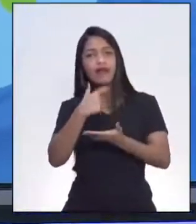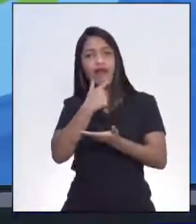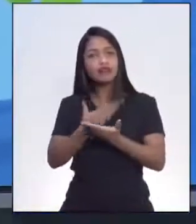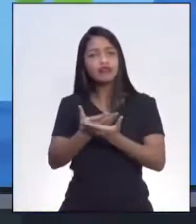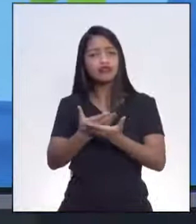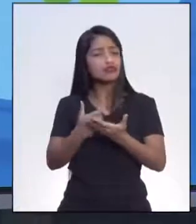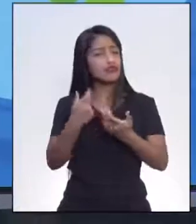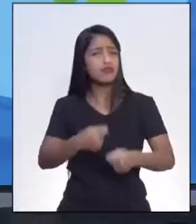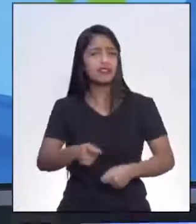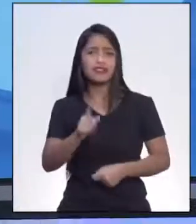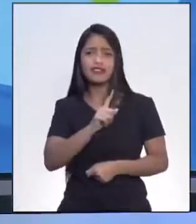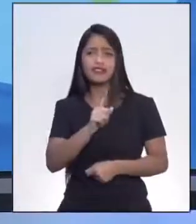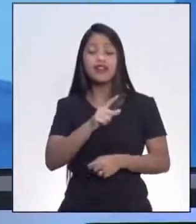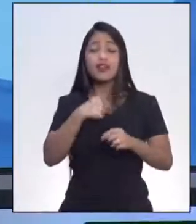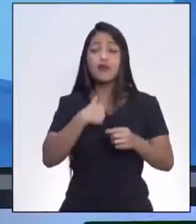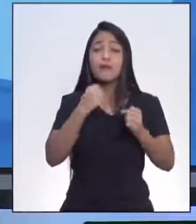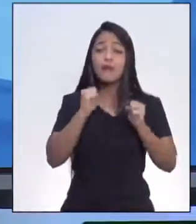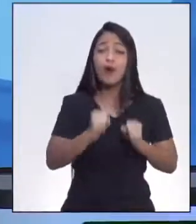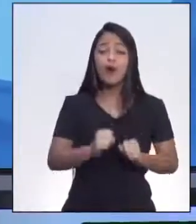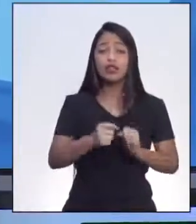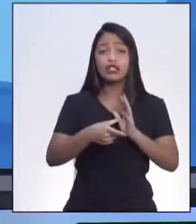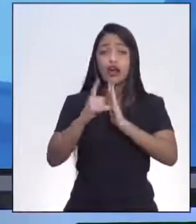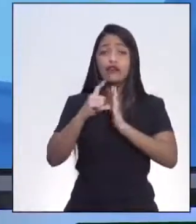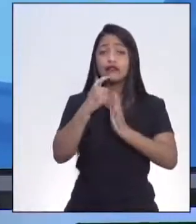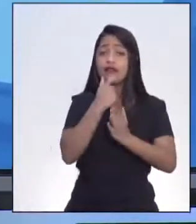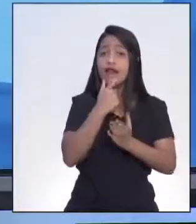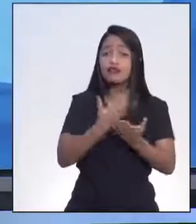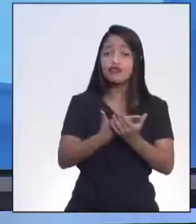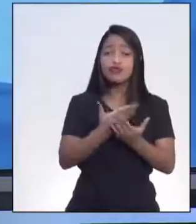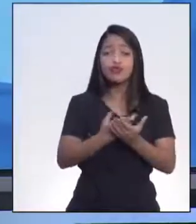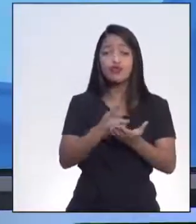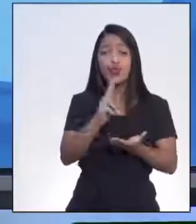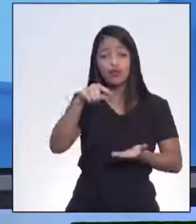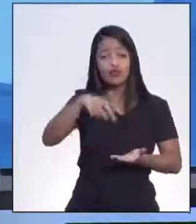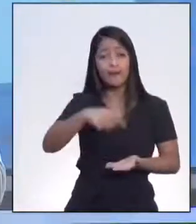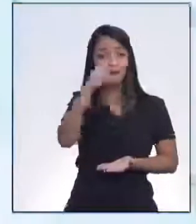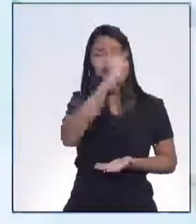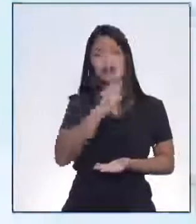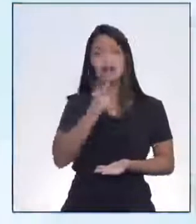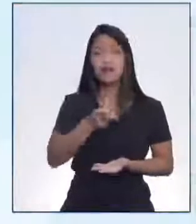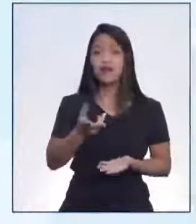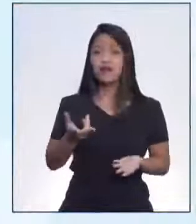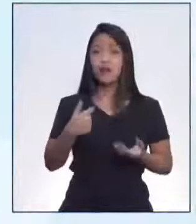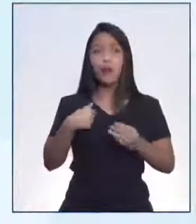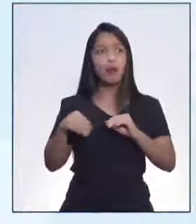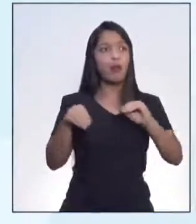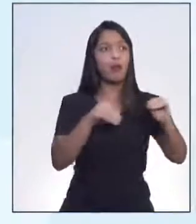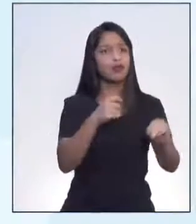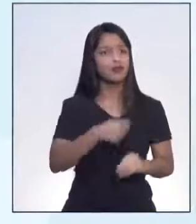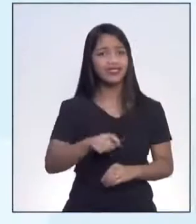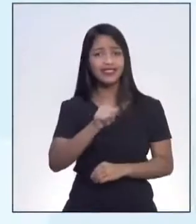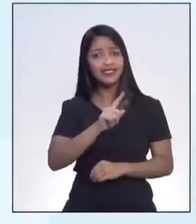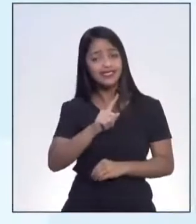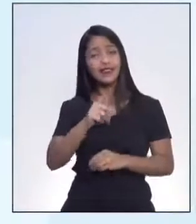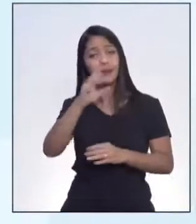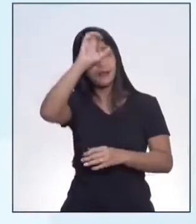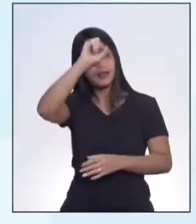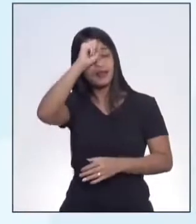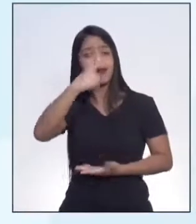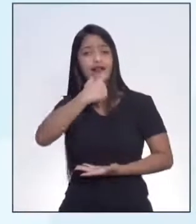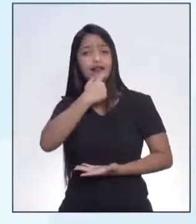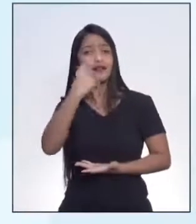Let's start our class. Vamos começar a nossa aula. Você lê as habilidades, por favor, Ed? Vamos lá. Então, nós temos as